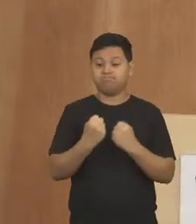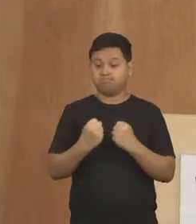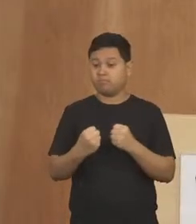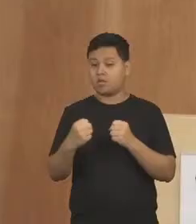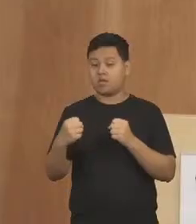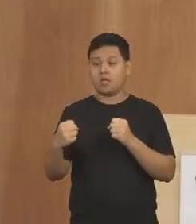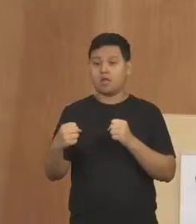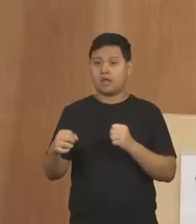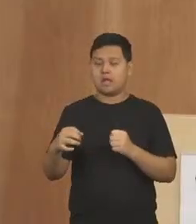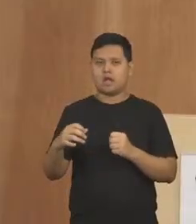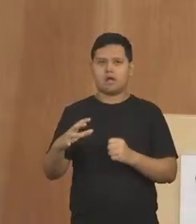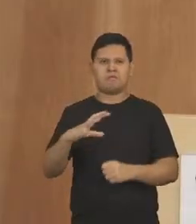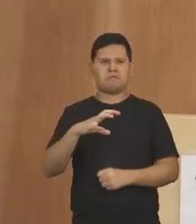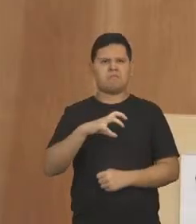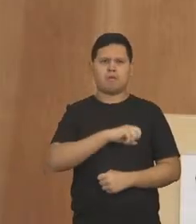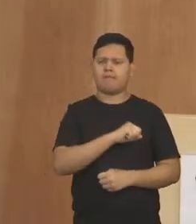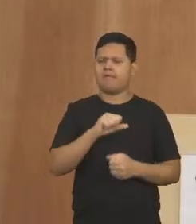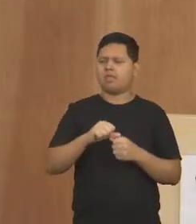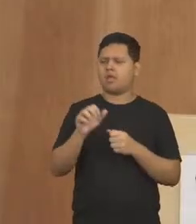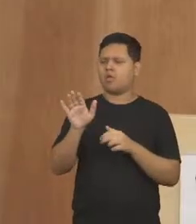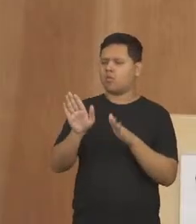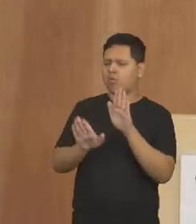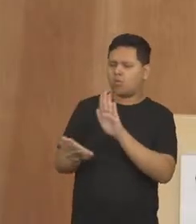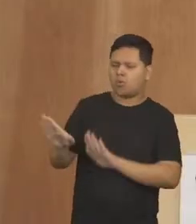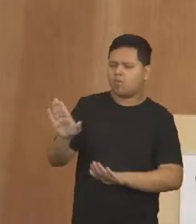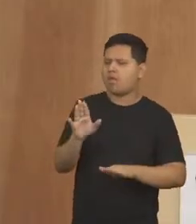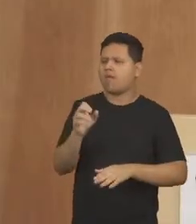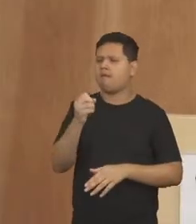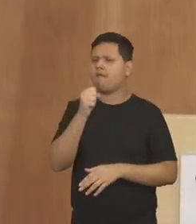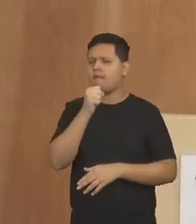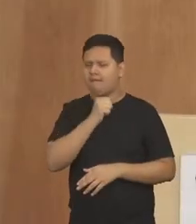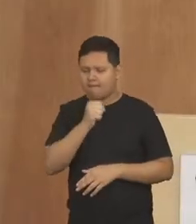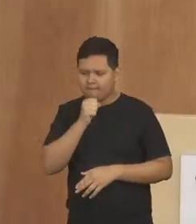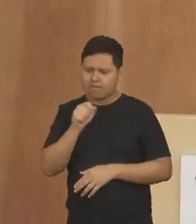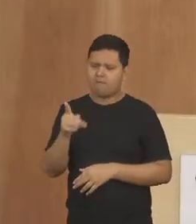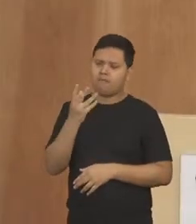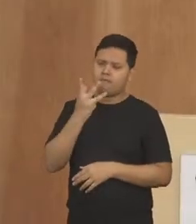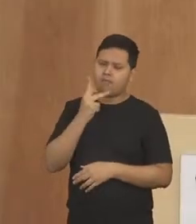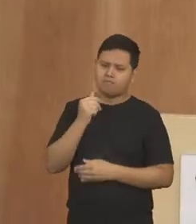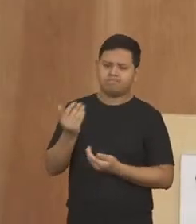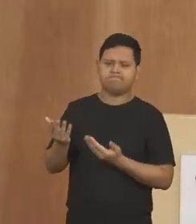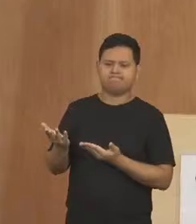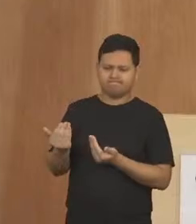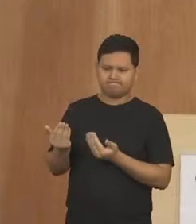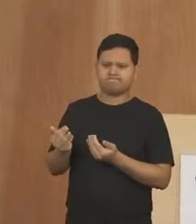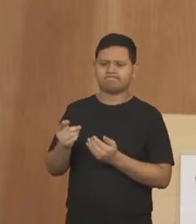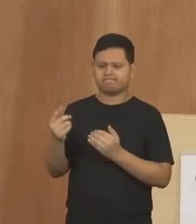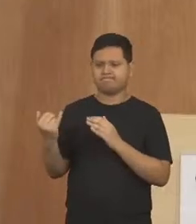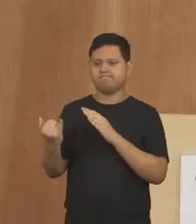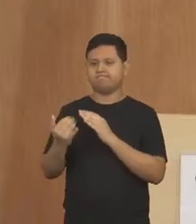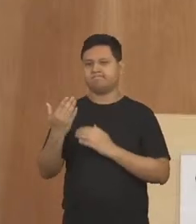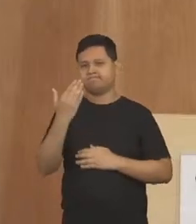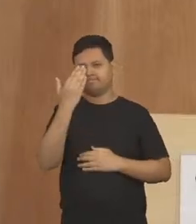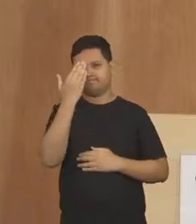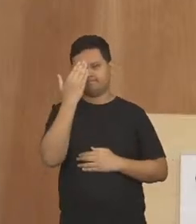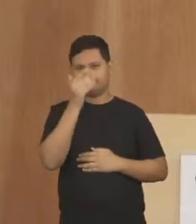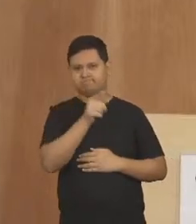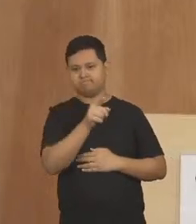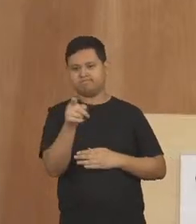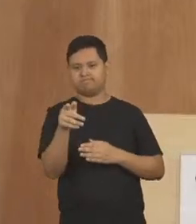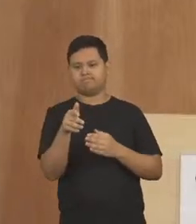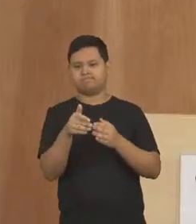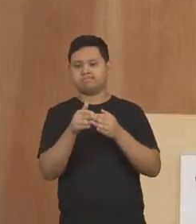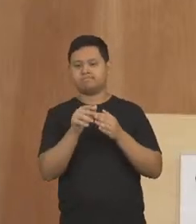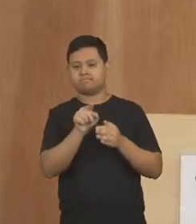aquilo que eles amam fazer, que é cuidar dos idosos e que é cuidar das crianças e dos adolescentes. Então, eu peço aí aos nobres